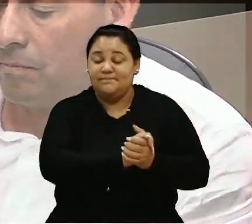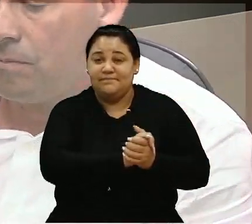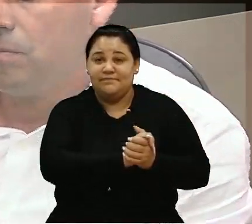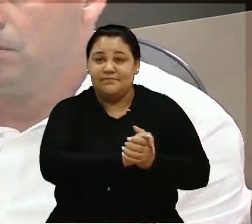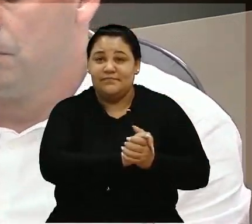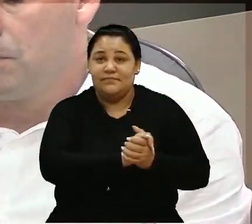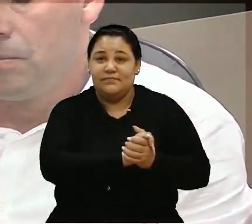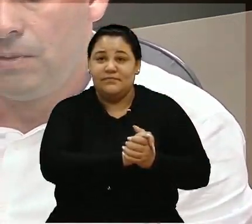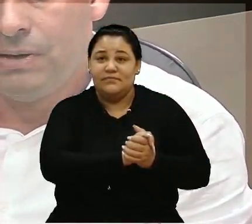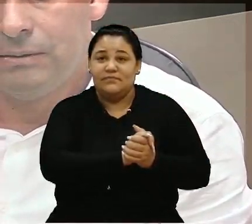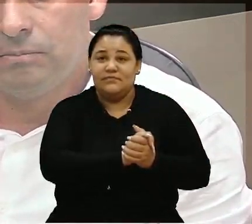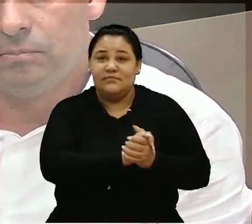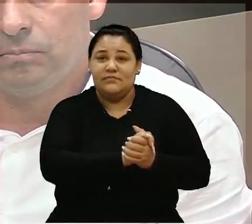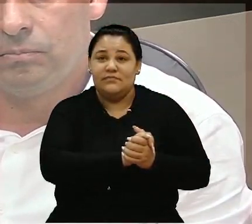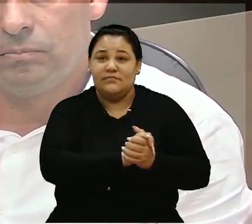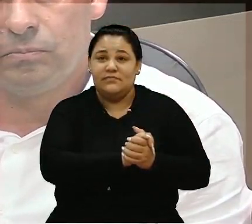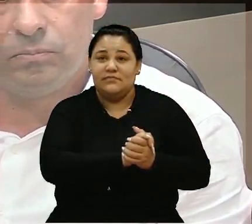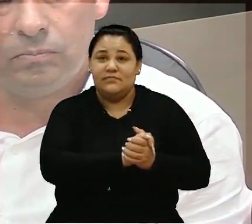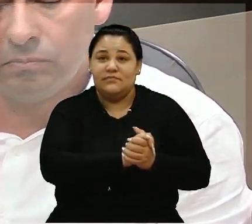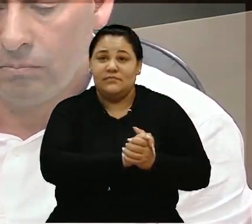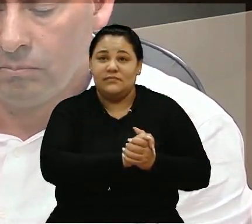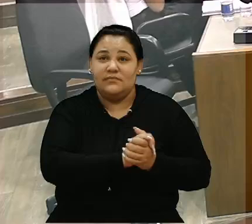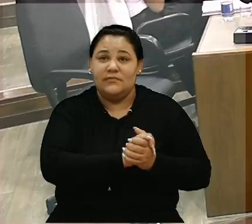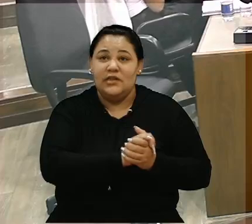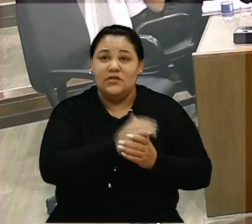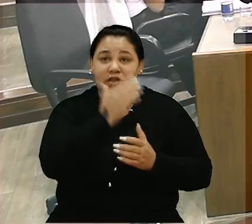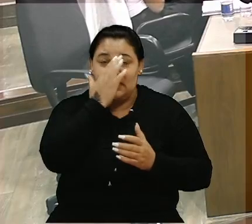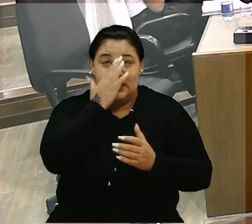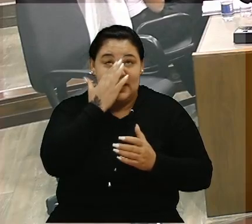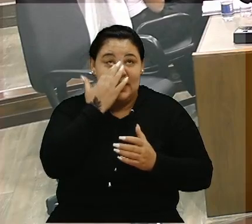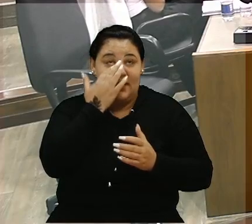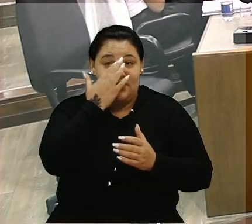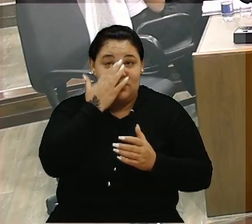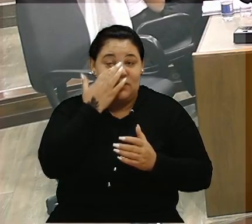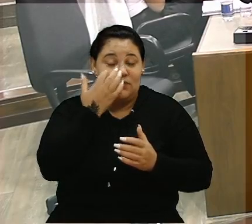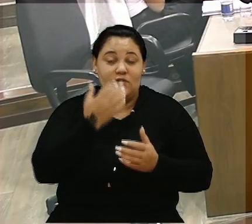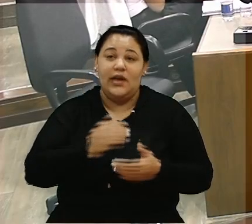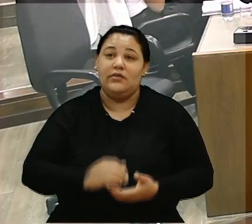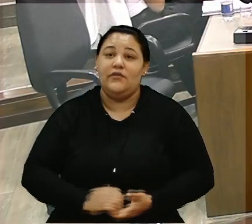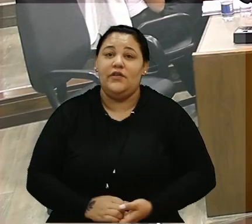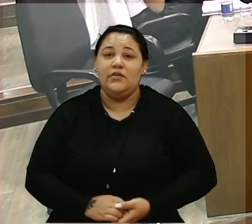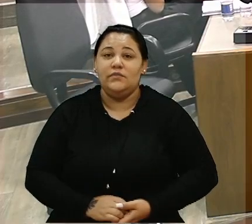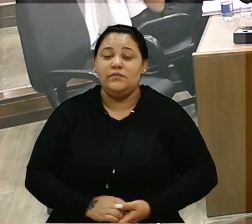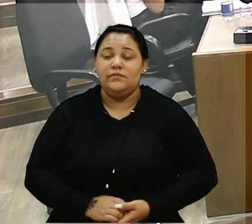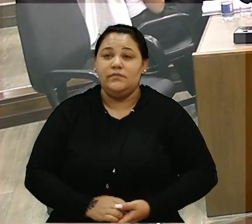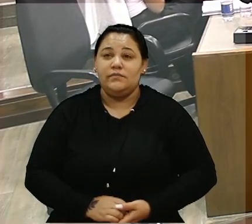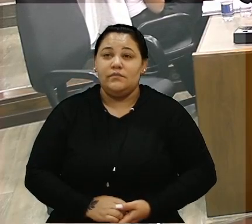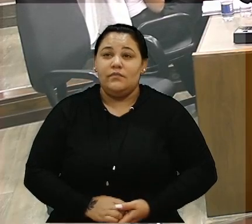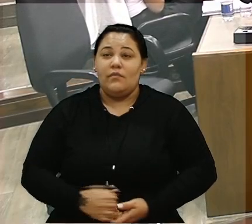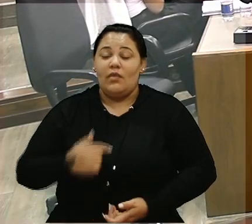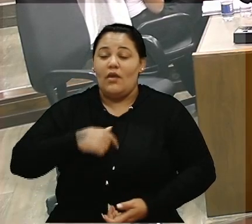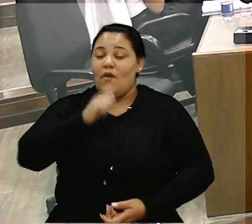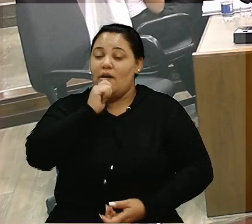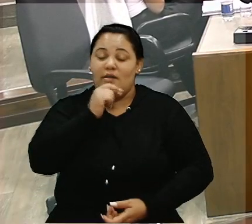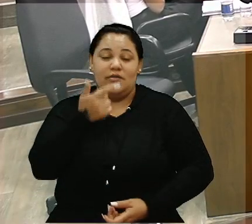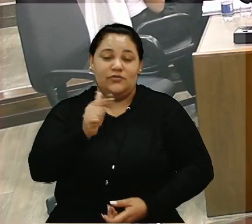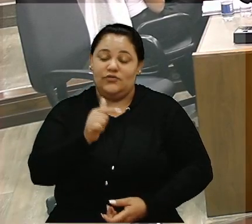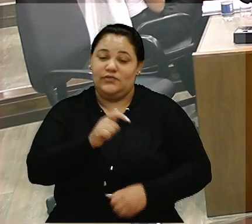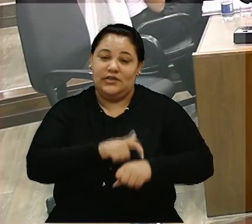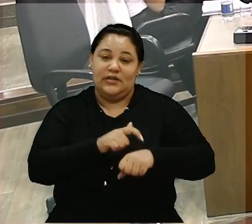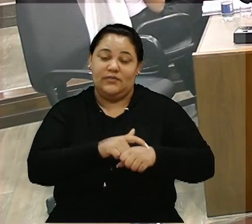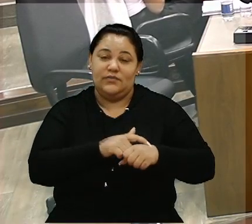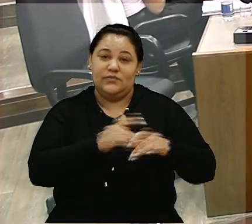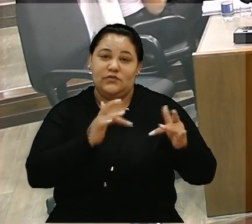De imediato, para a vereadora Daiane. Vereador Iago, também não tive tempo de me solidarizar com